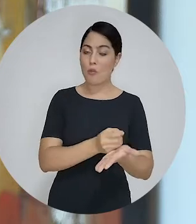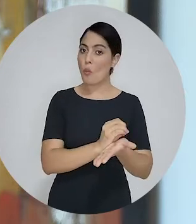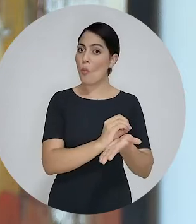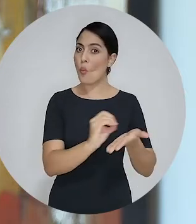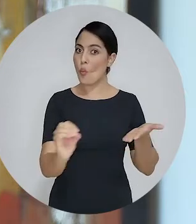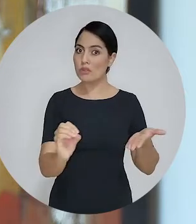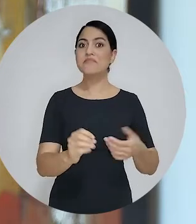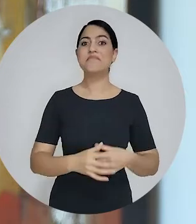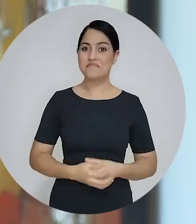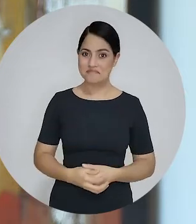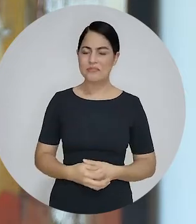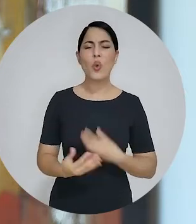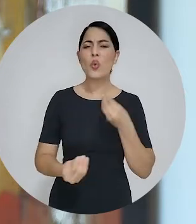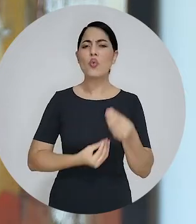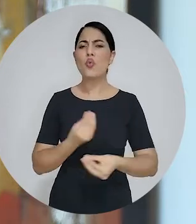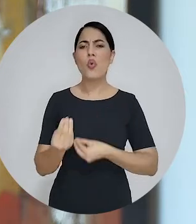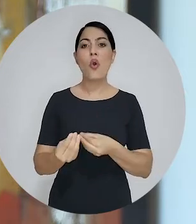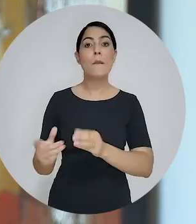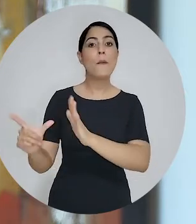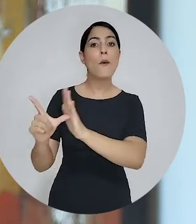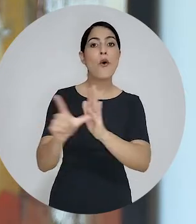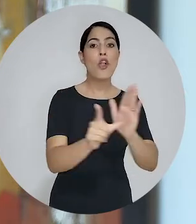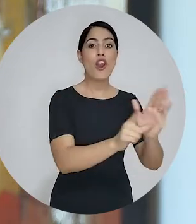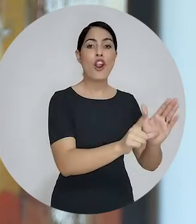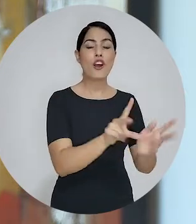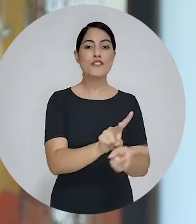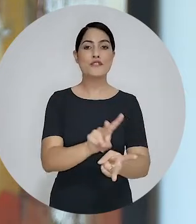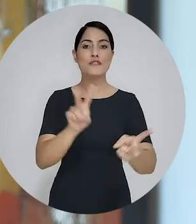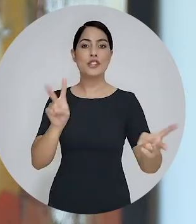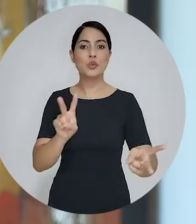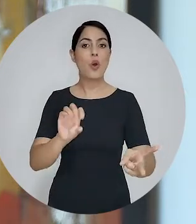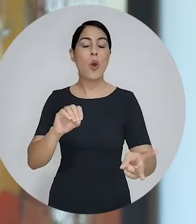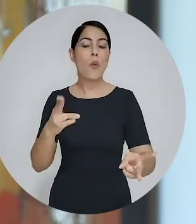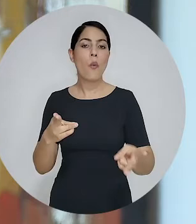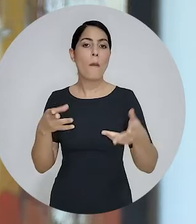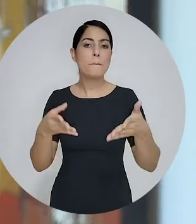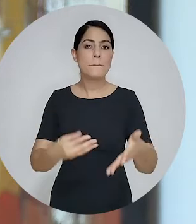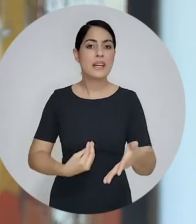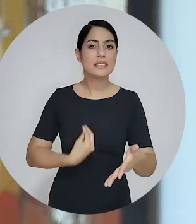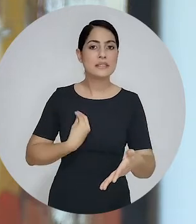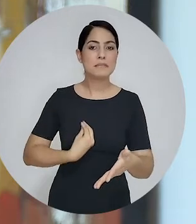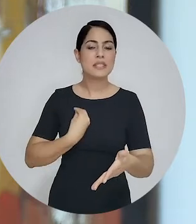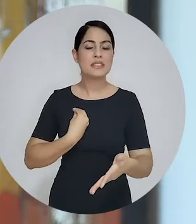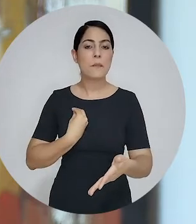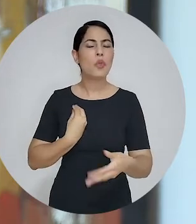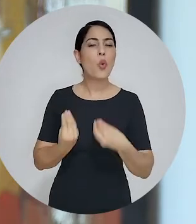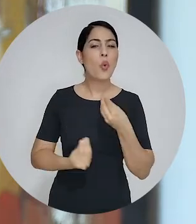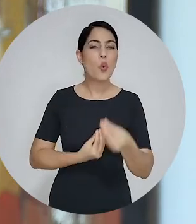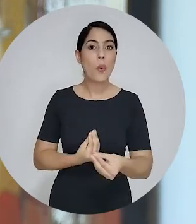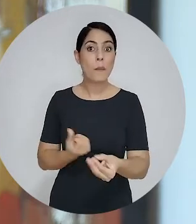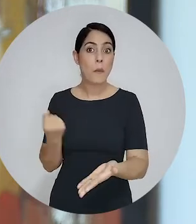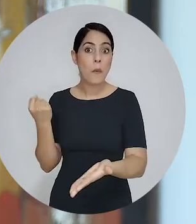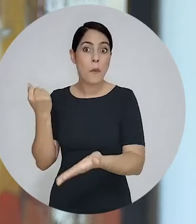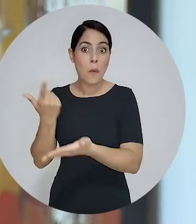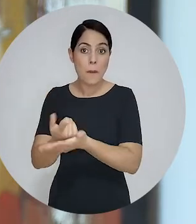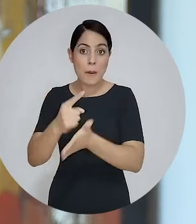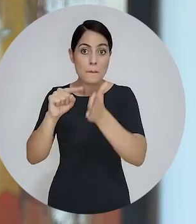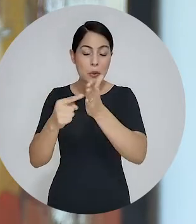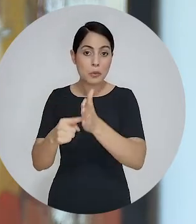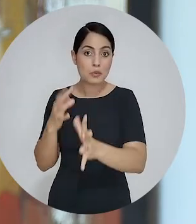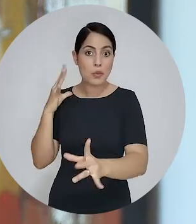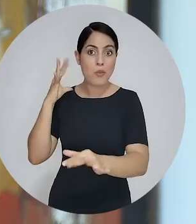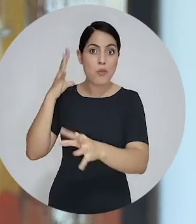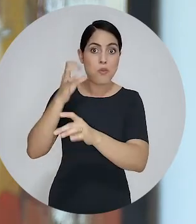que realiza transação nos estabelecimentos parceiros ou lojas virtuais participantes do programa. É fácil.